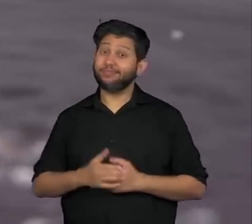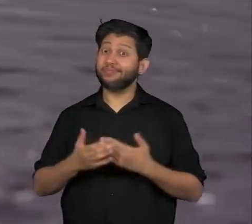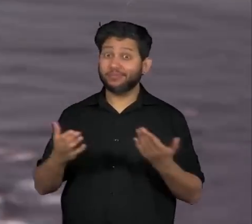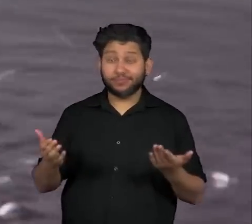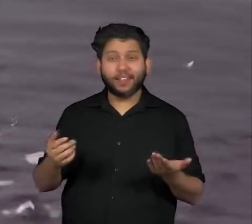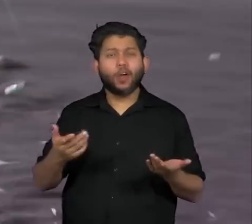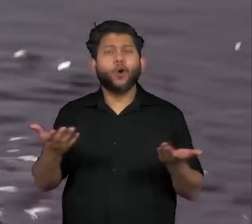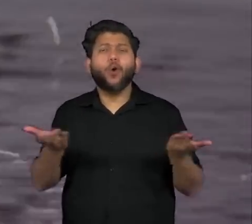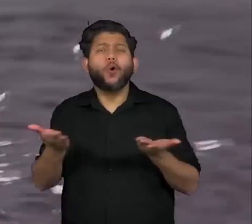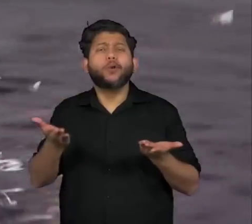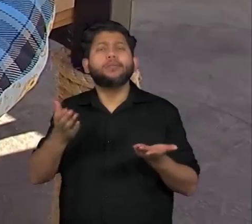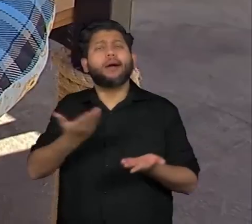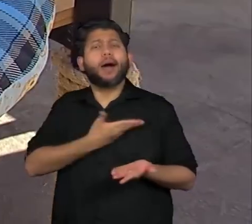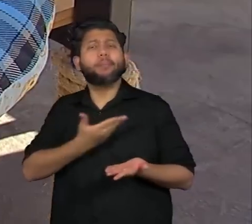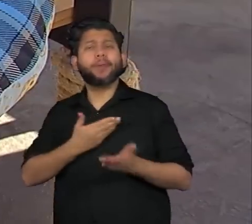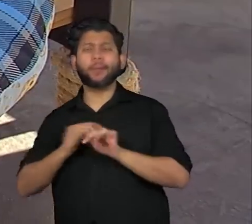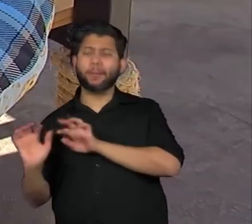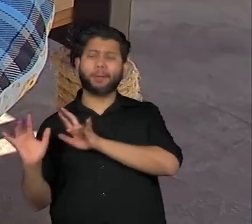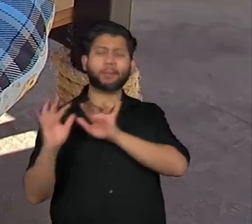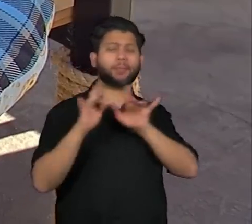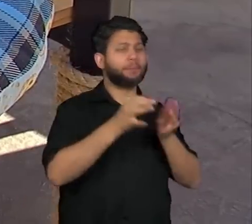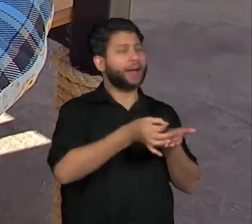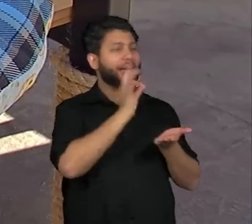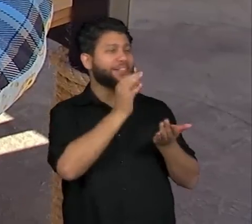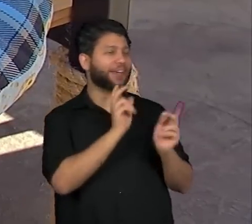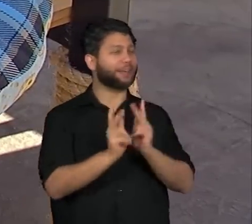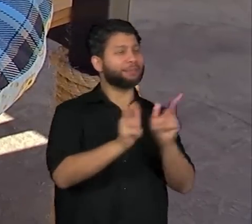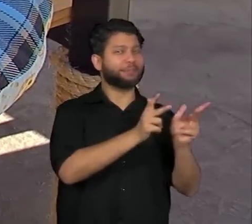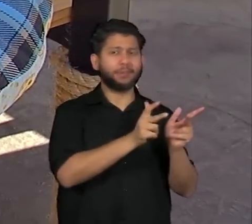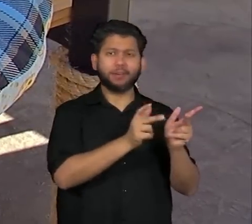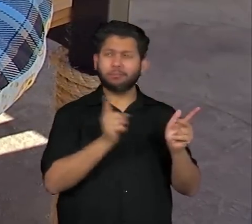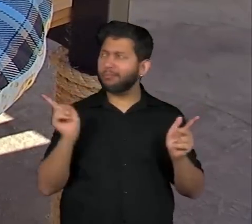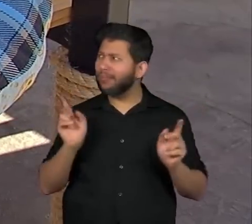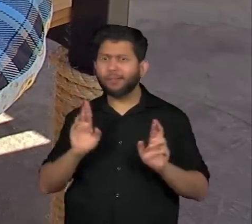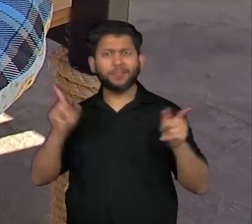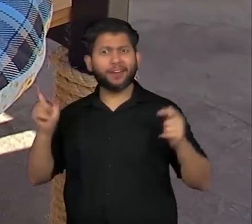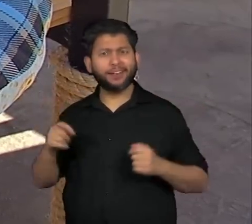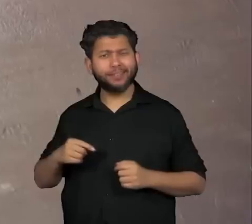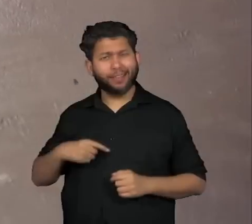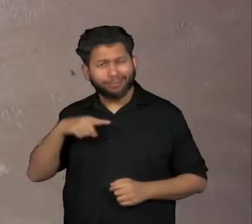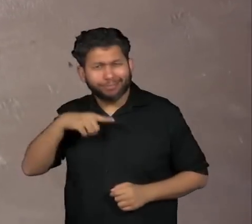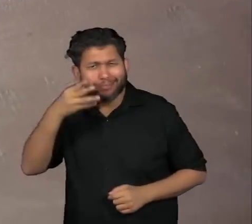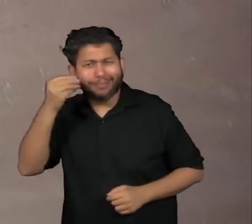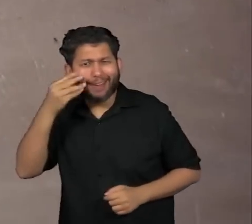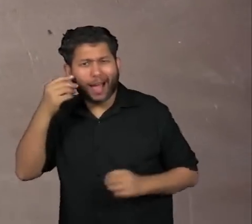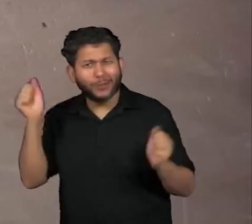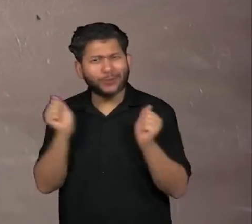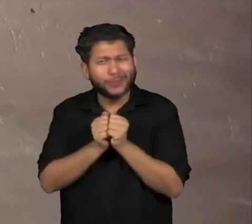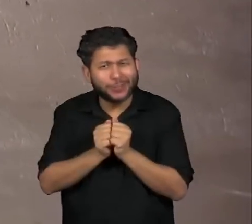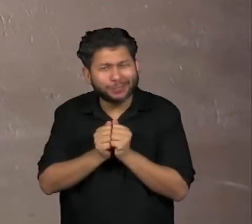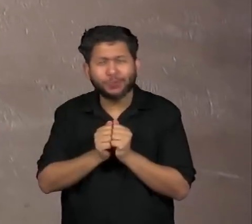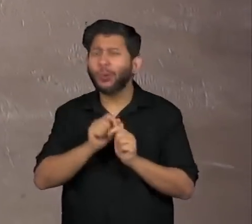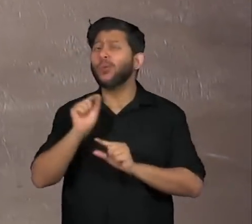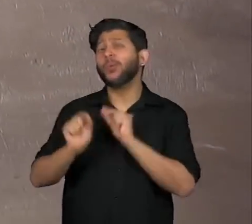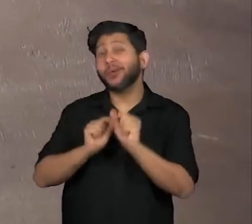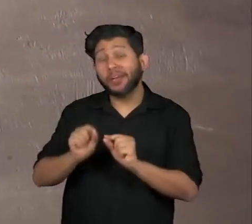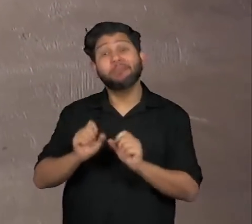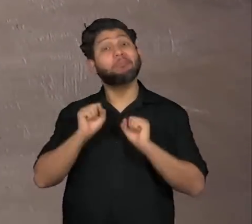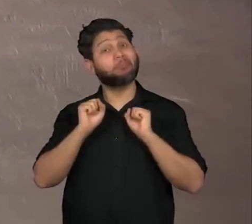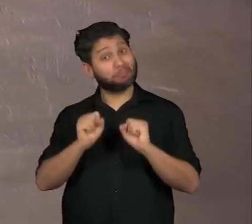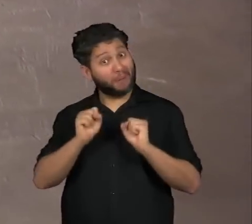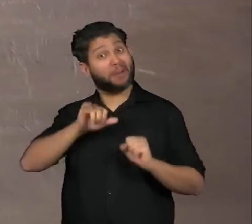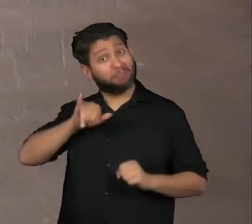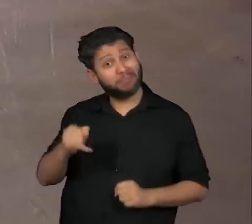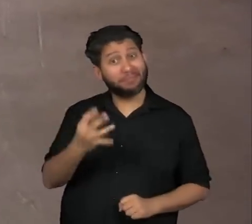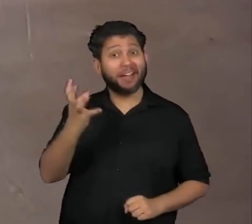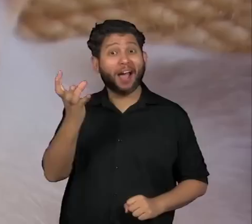Um novo tipo de cafeteria se espalha pelas cidades brasileiras. É o Cat Café, um espaço que promove a adoção responsável